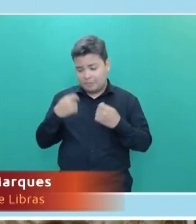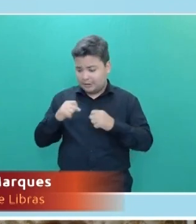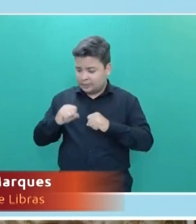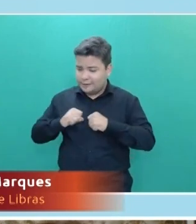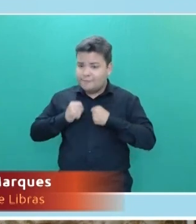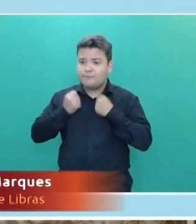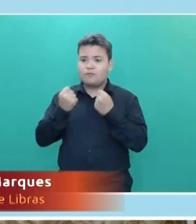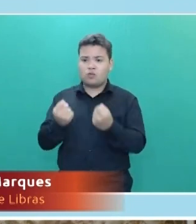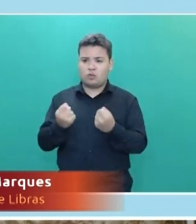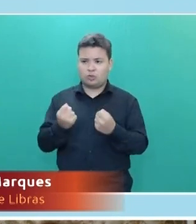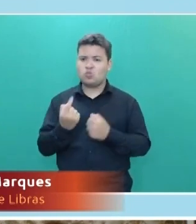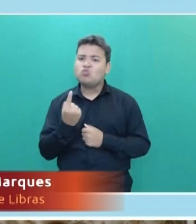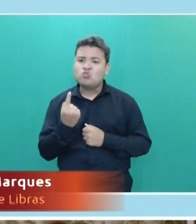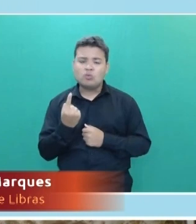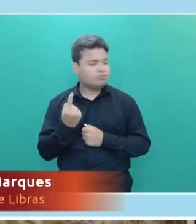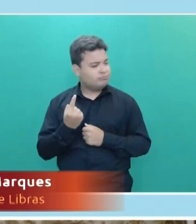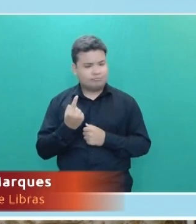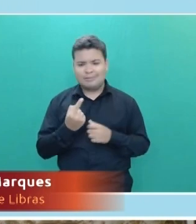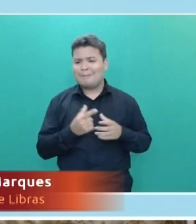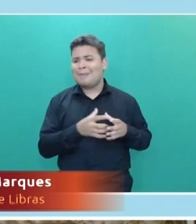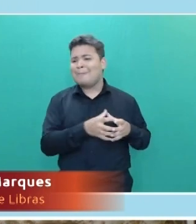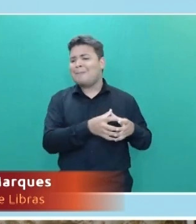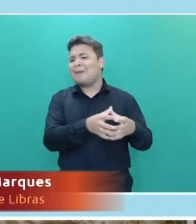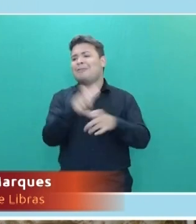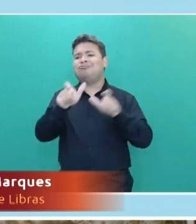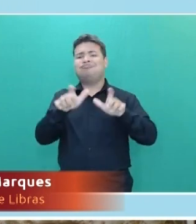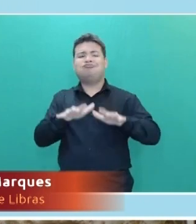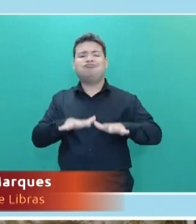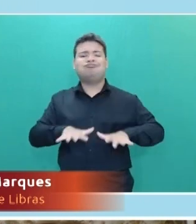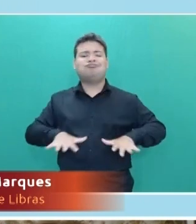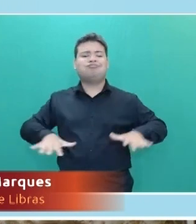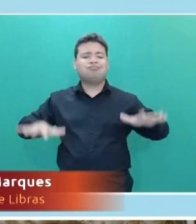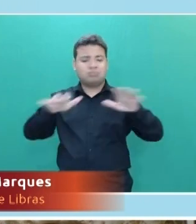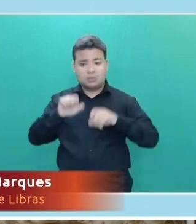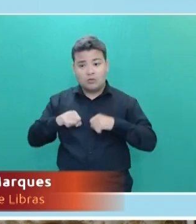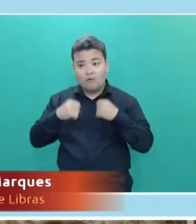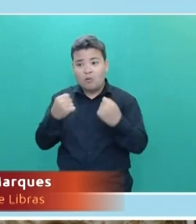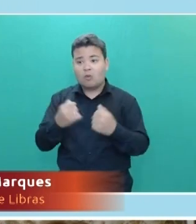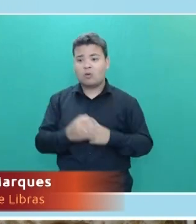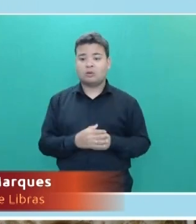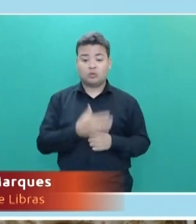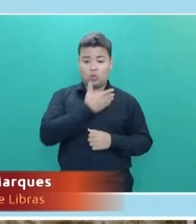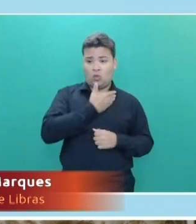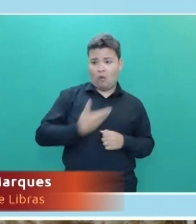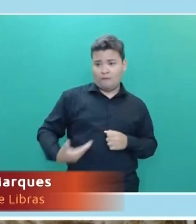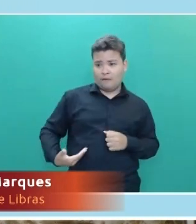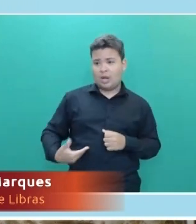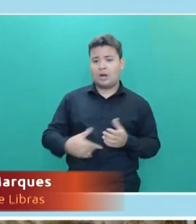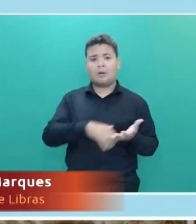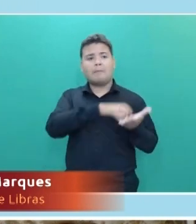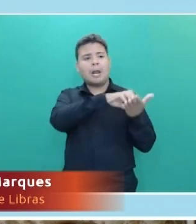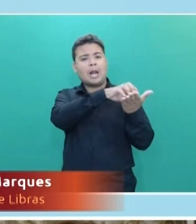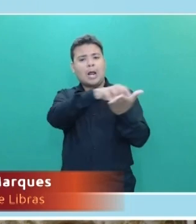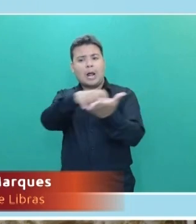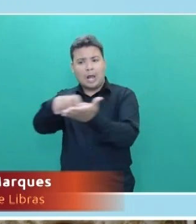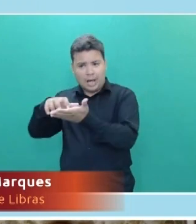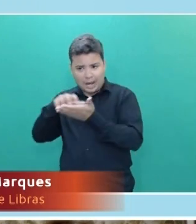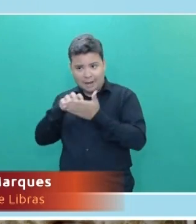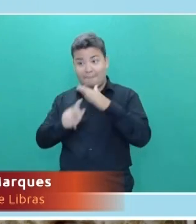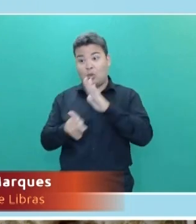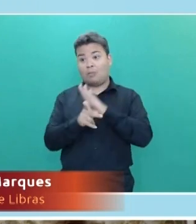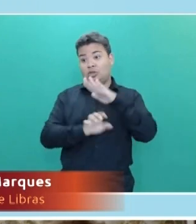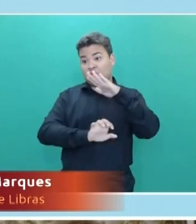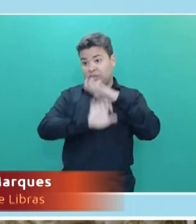várias pessoas, acho que e dos poderes, dos órgãos estatais para nos ajudar a pensar isso de como enfrentar